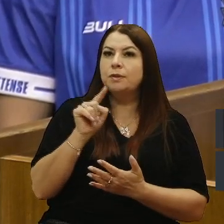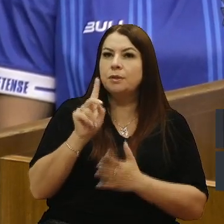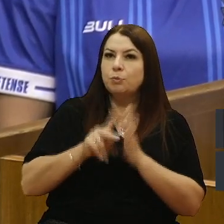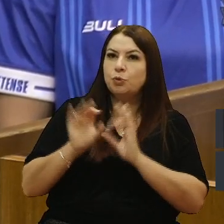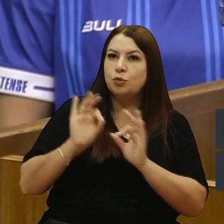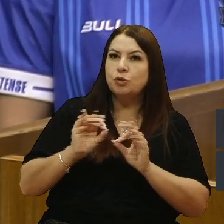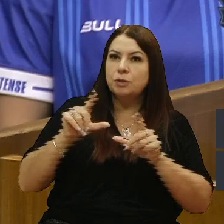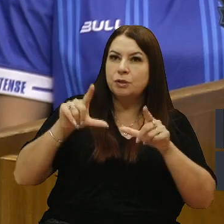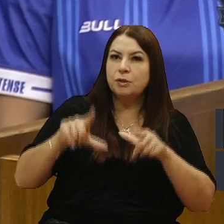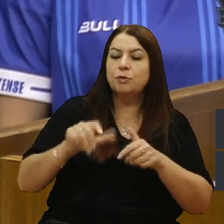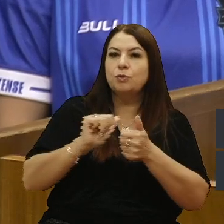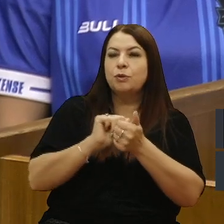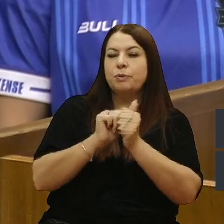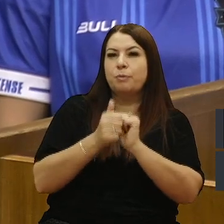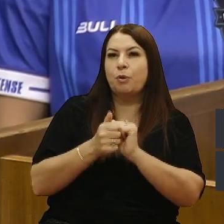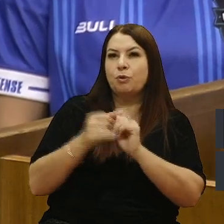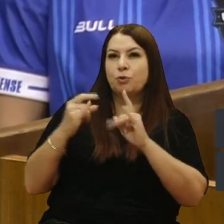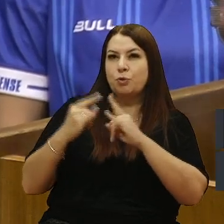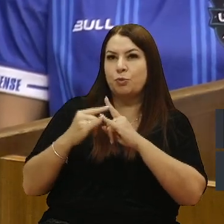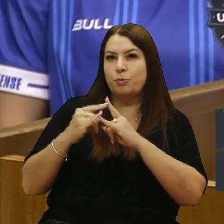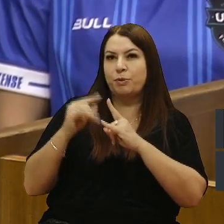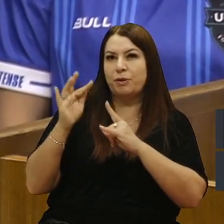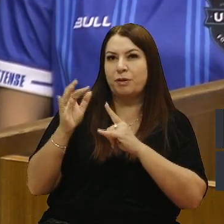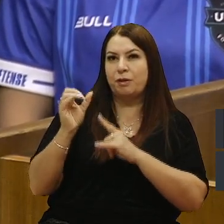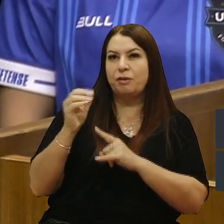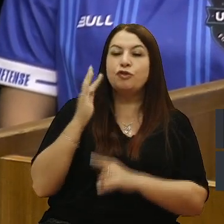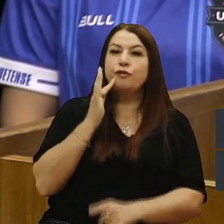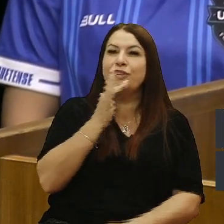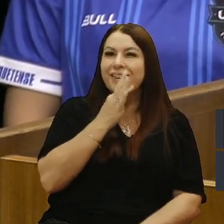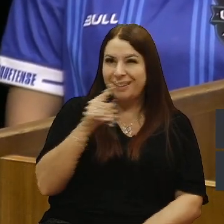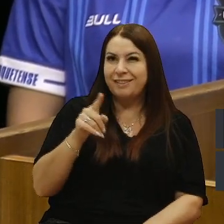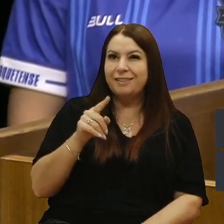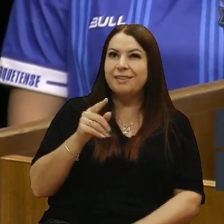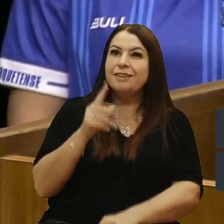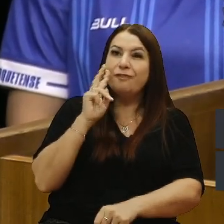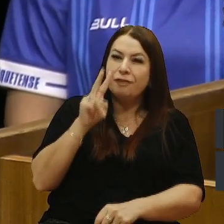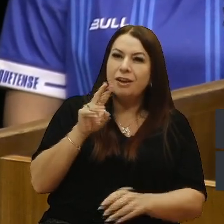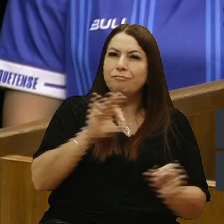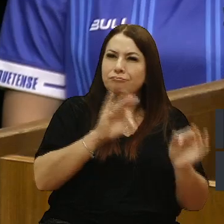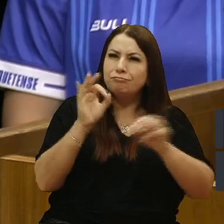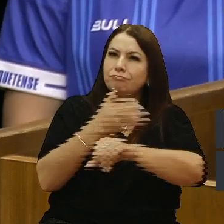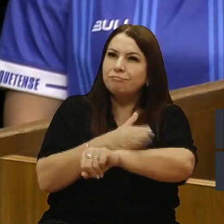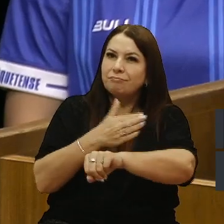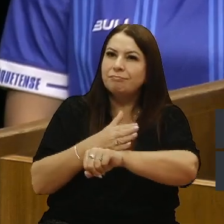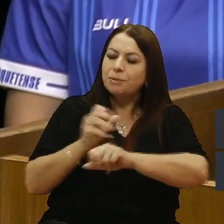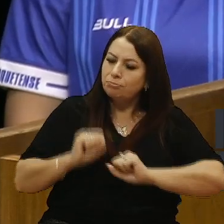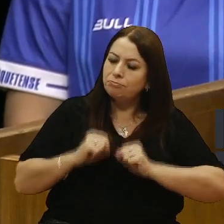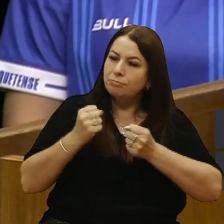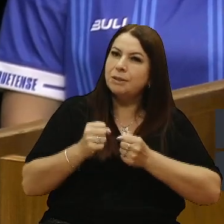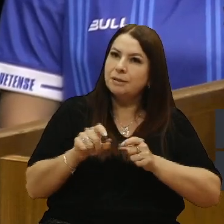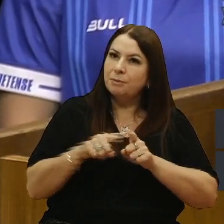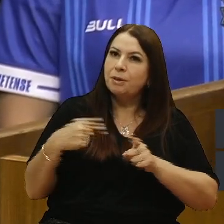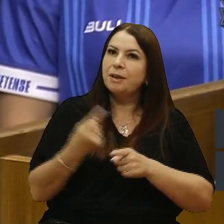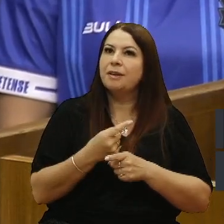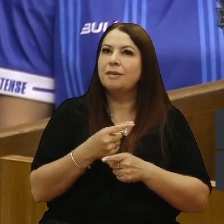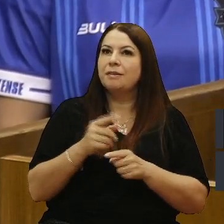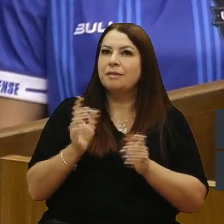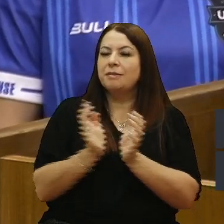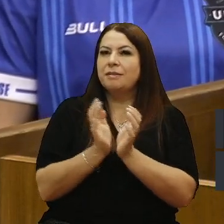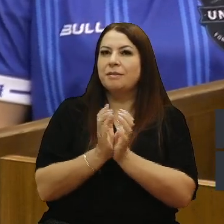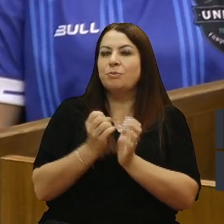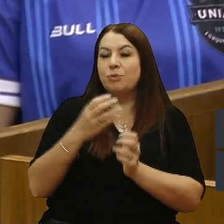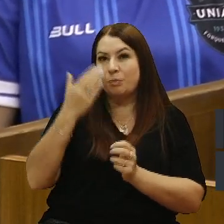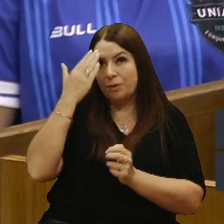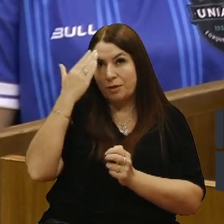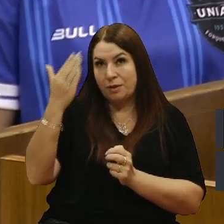lá no Esporte Clube União Forquetense, assistir um treino aí das gurias, para ver o empenho e a determinação aí desse time. O meu